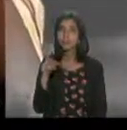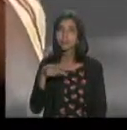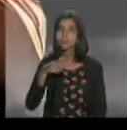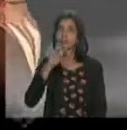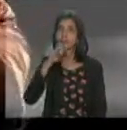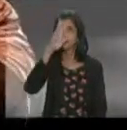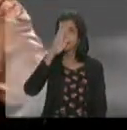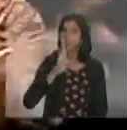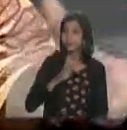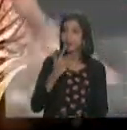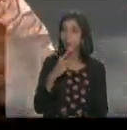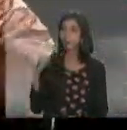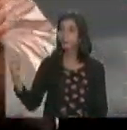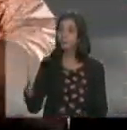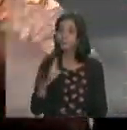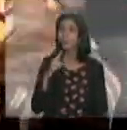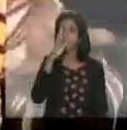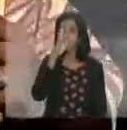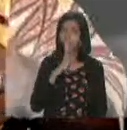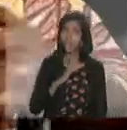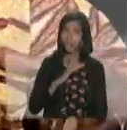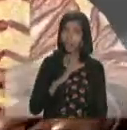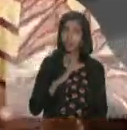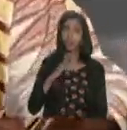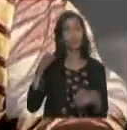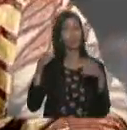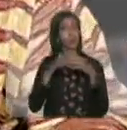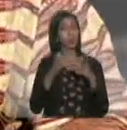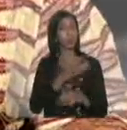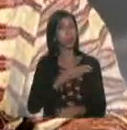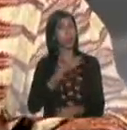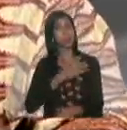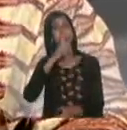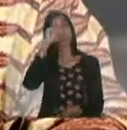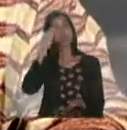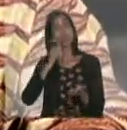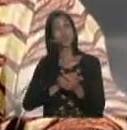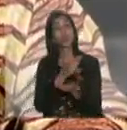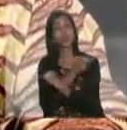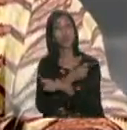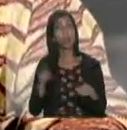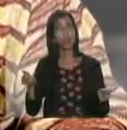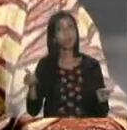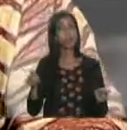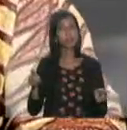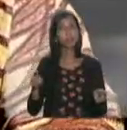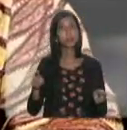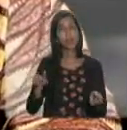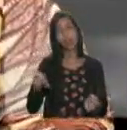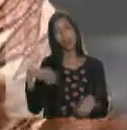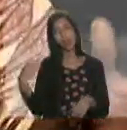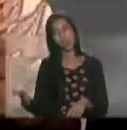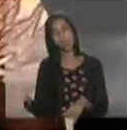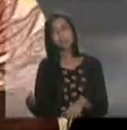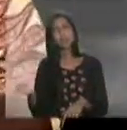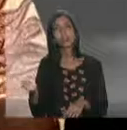desceu fiado e chegou um grupo de amigos e resolveram fazer um churrasco do lado do